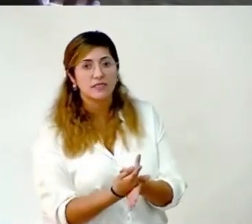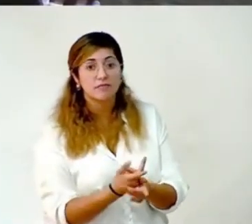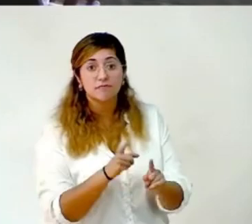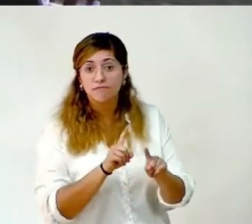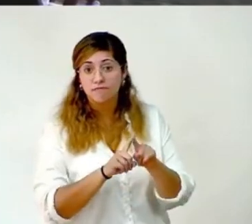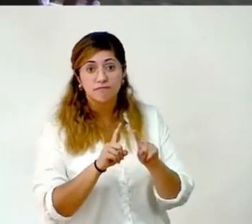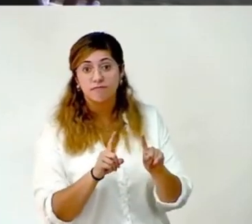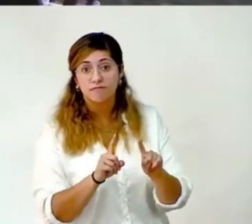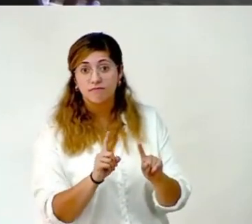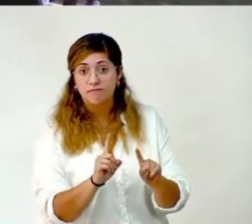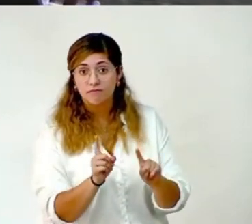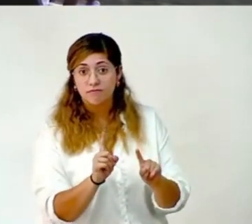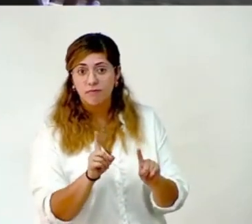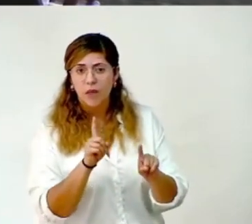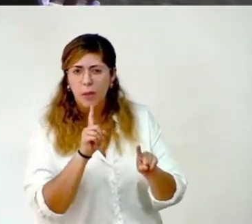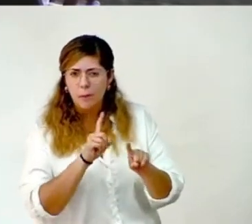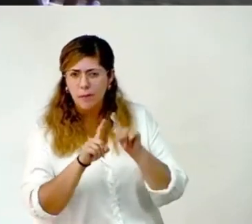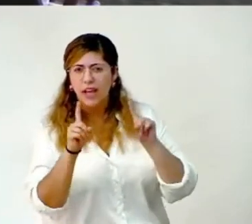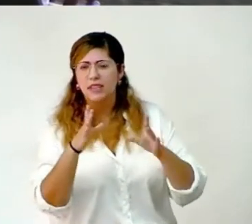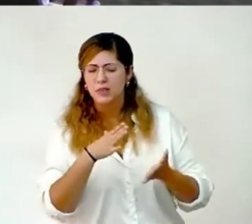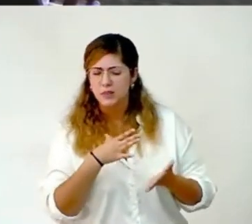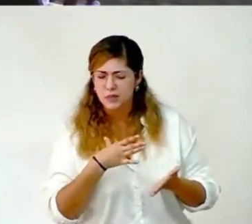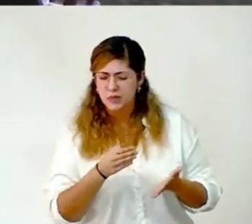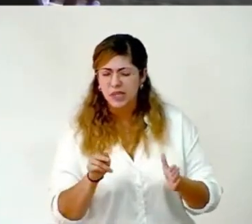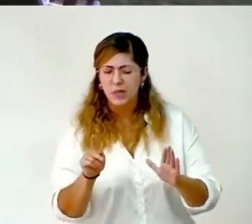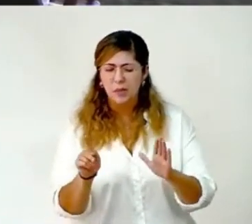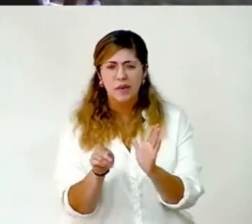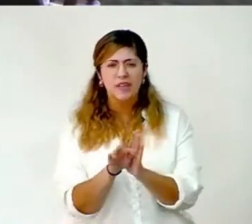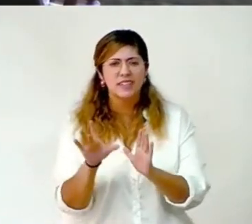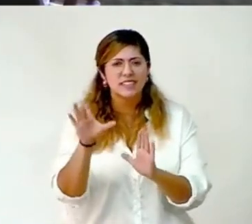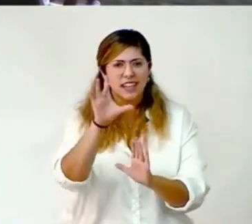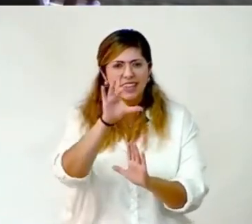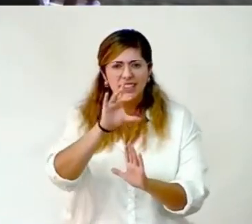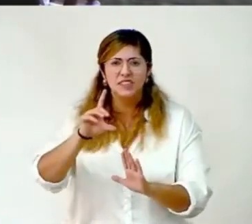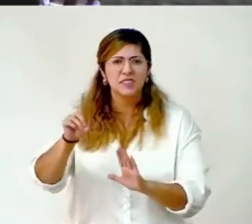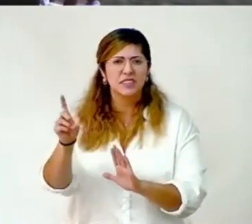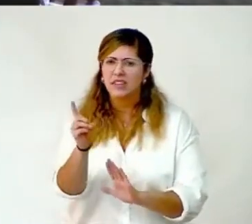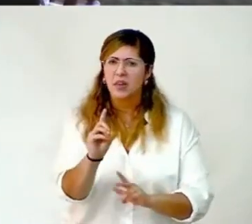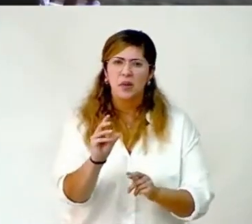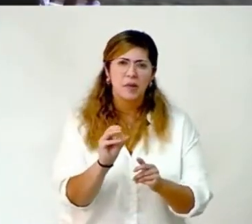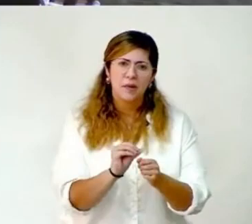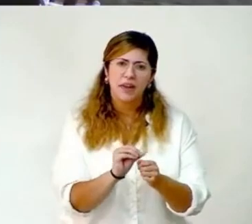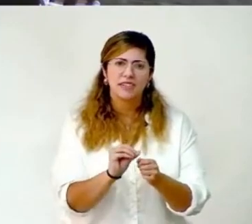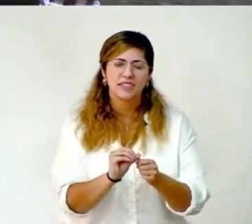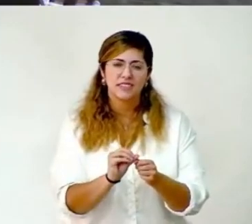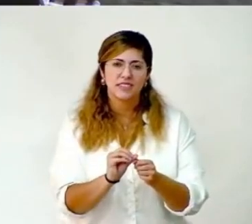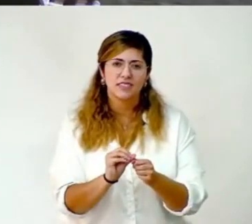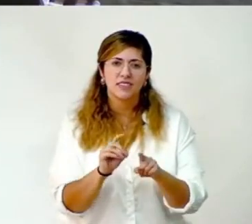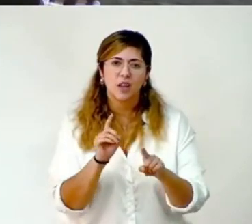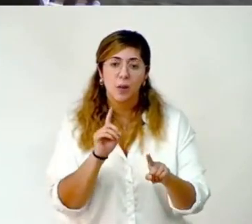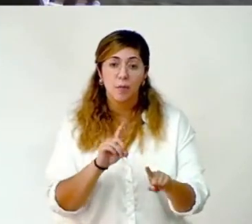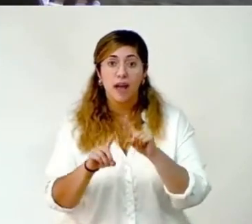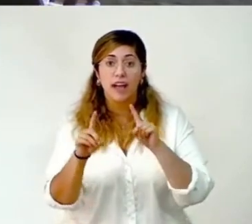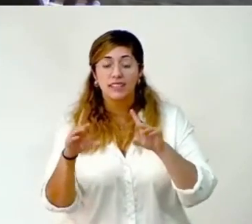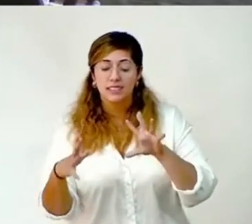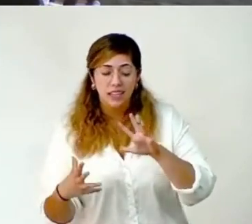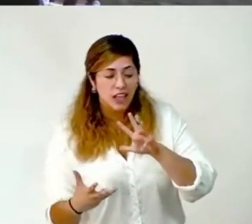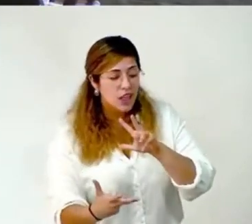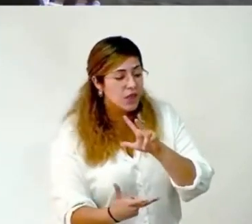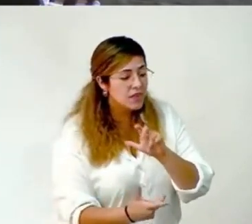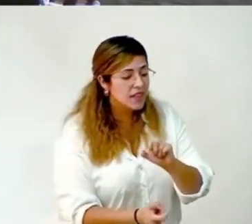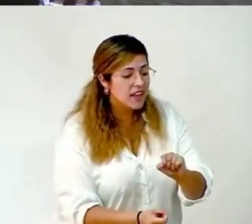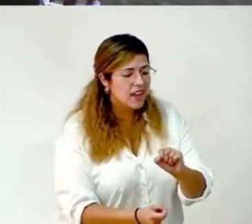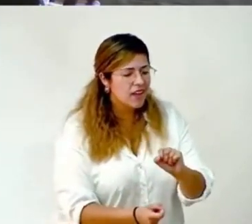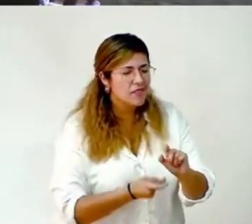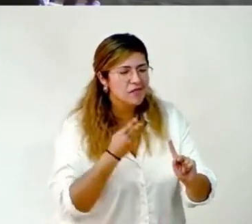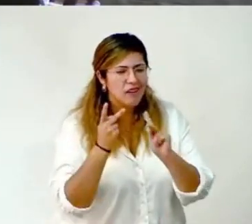Deus não fazem assim. Não fazem assim, porque eles expressam sobre a face da terra o amor de Deus.